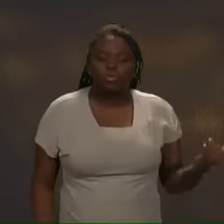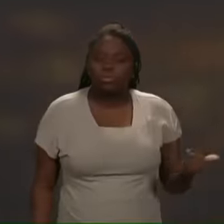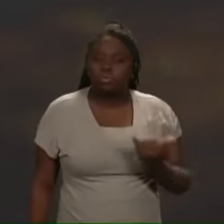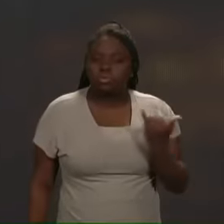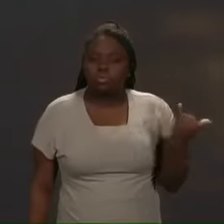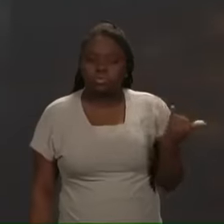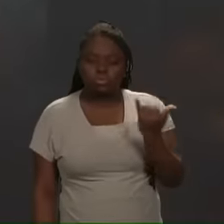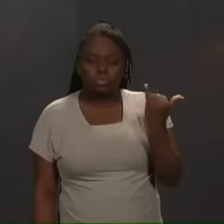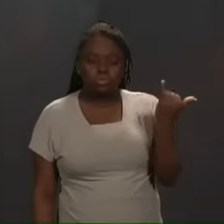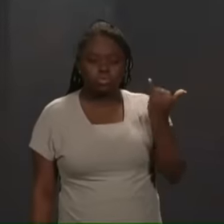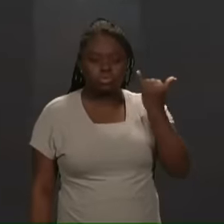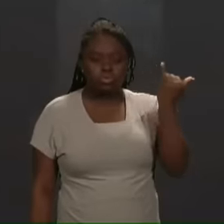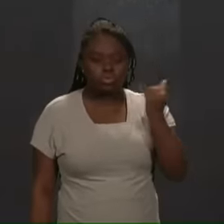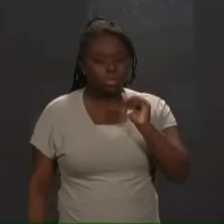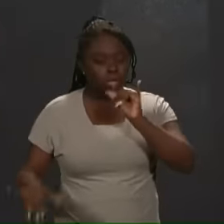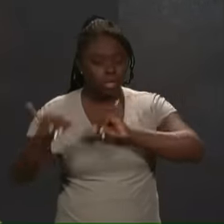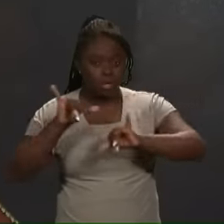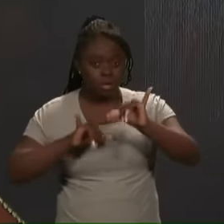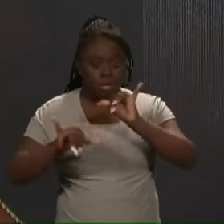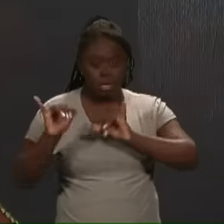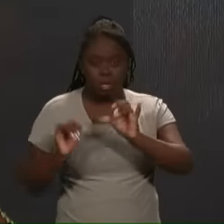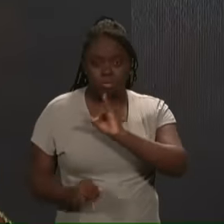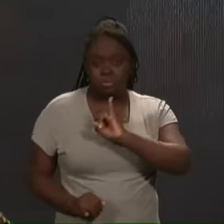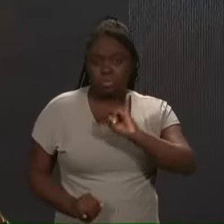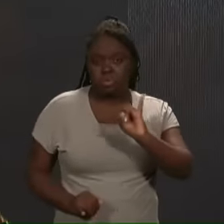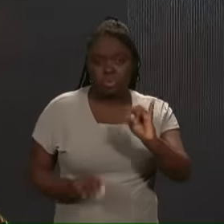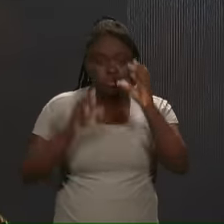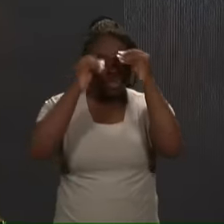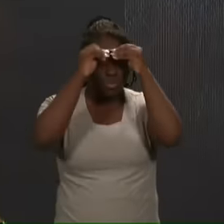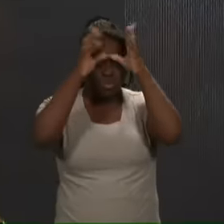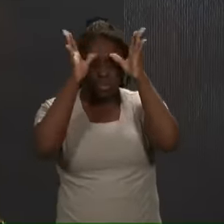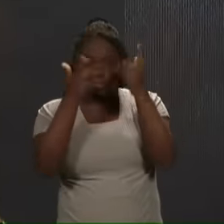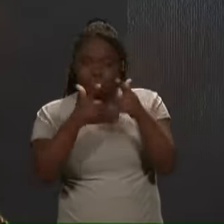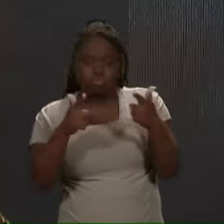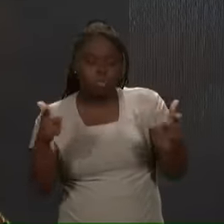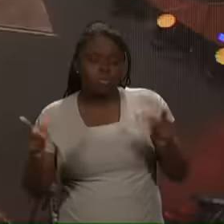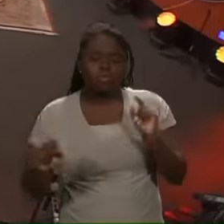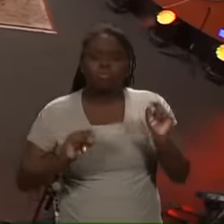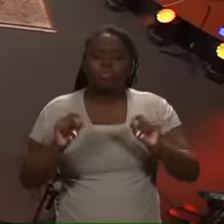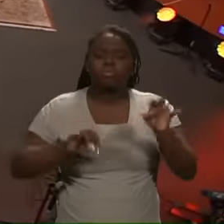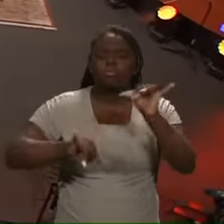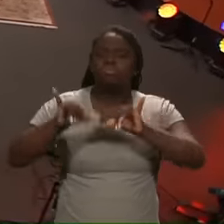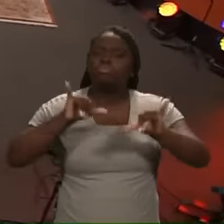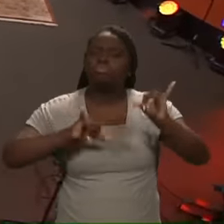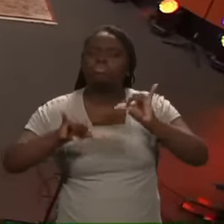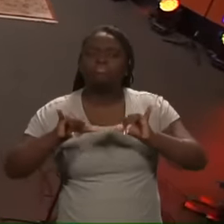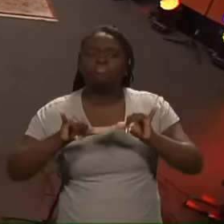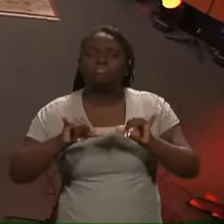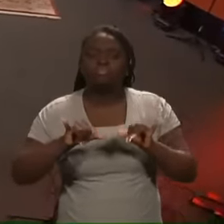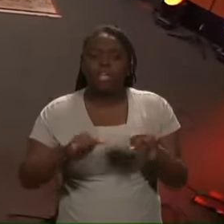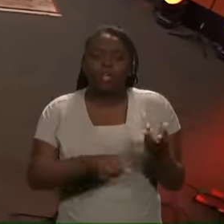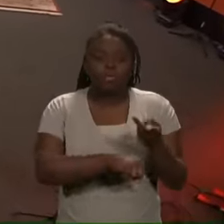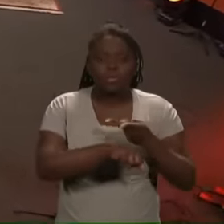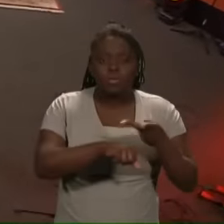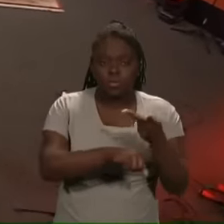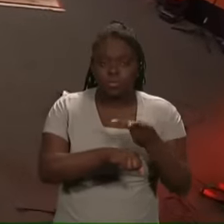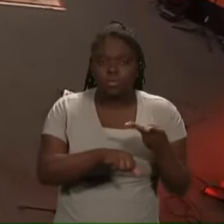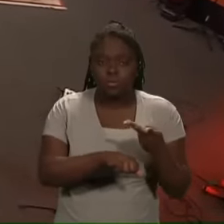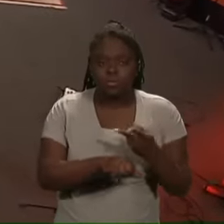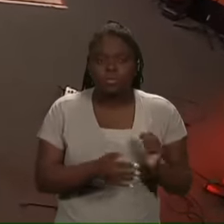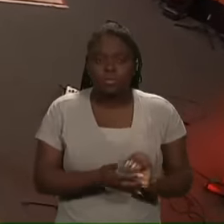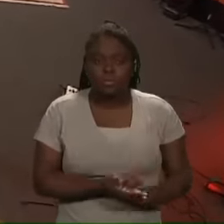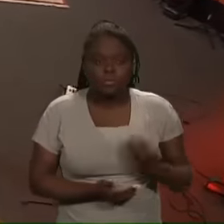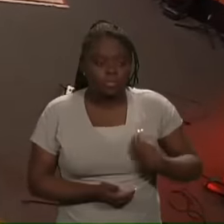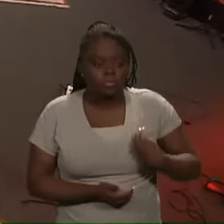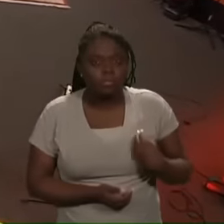imprescindível. A unção, se nós não tivermos conhecimento do que seja a unção e procurarmos